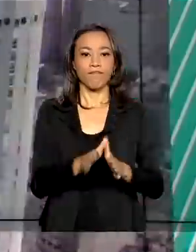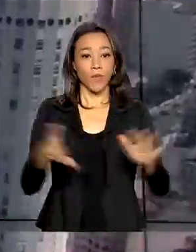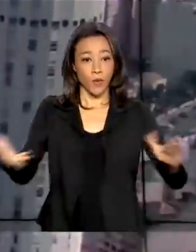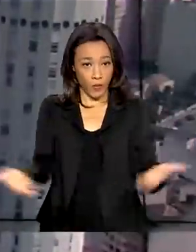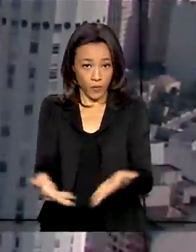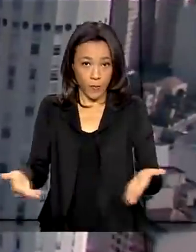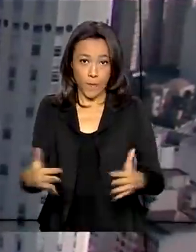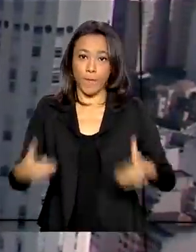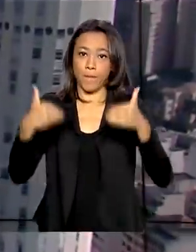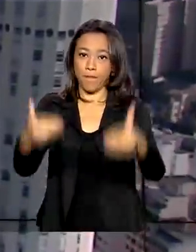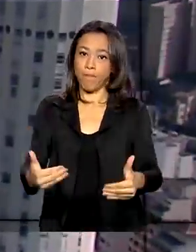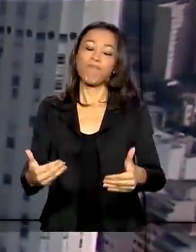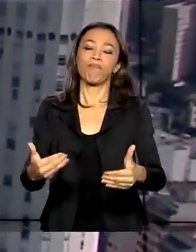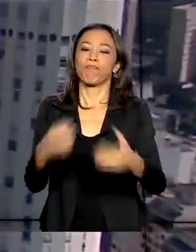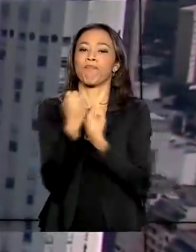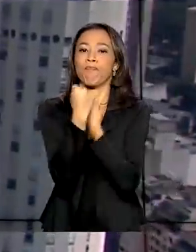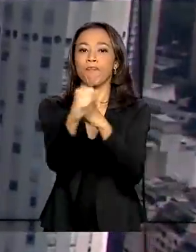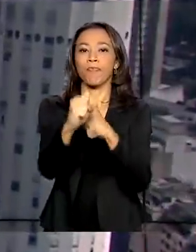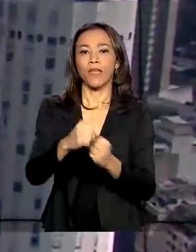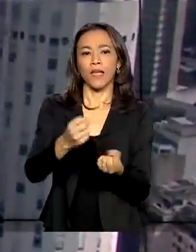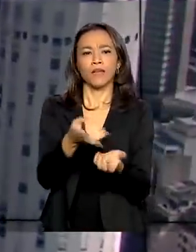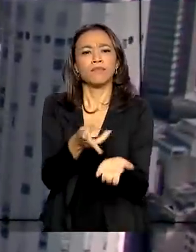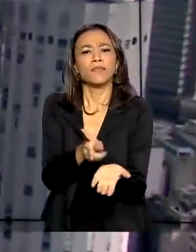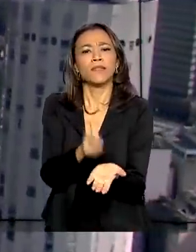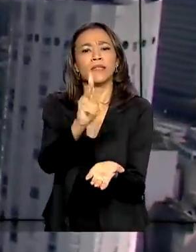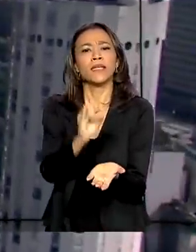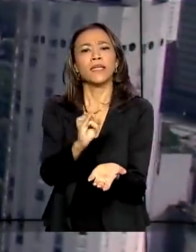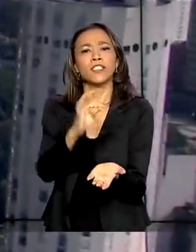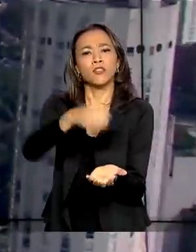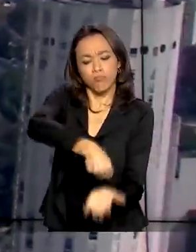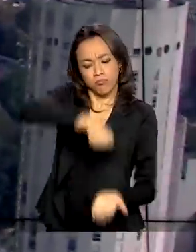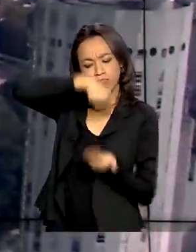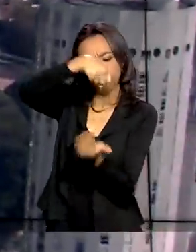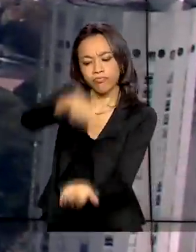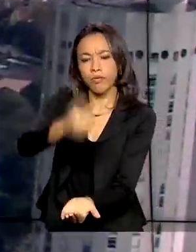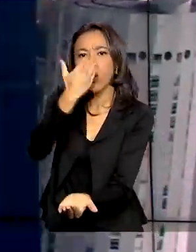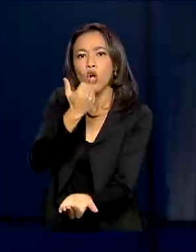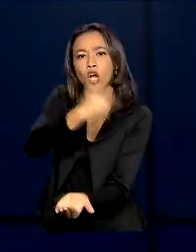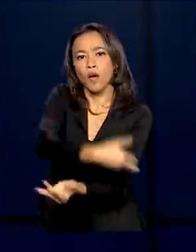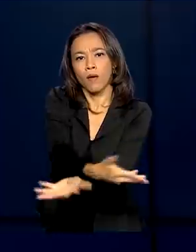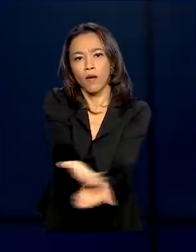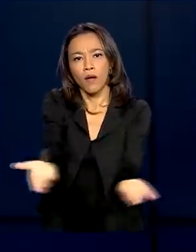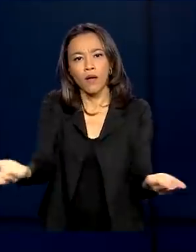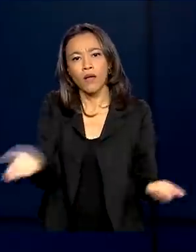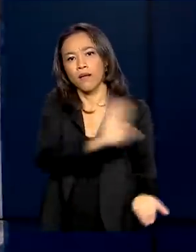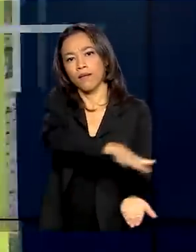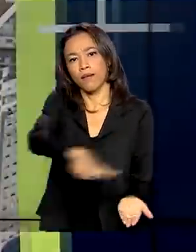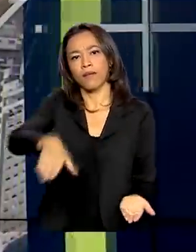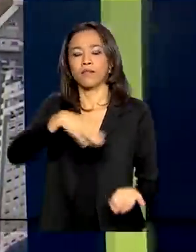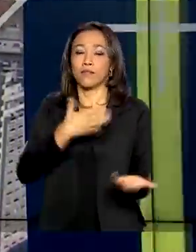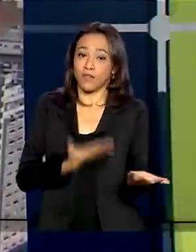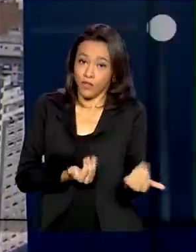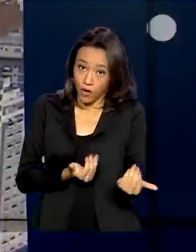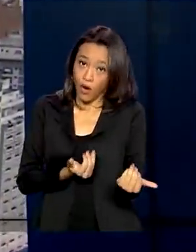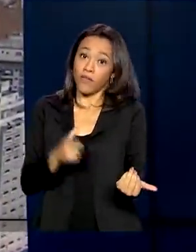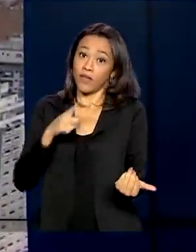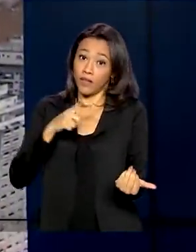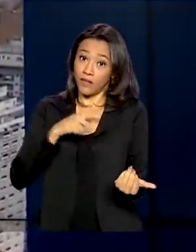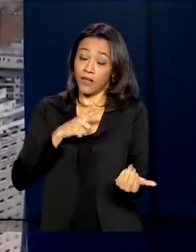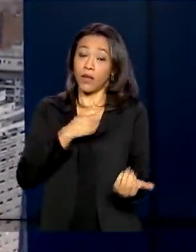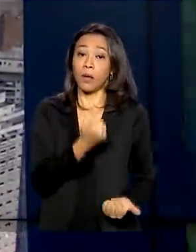de hoje o ministério da defesa entrega kits de alimentação as famílias das crianças e jovens atendidos pelo programa